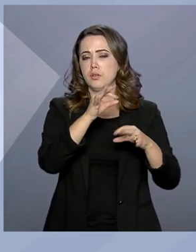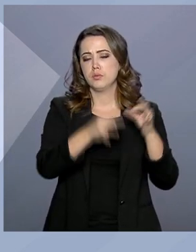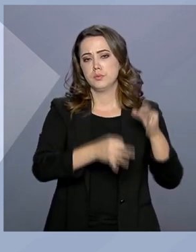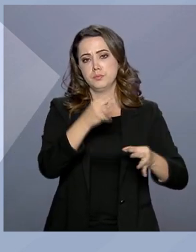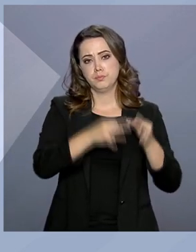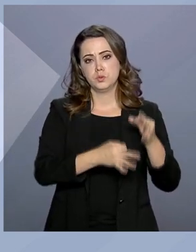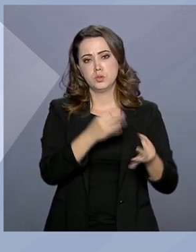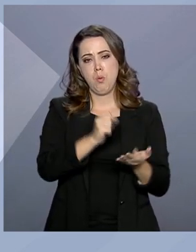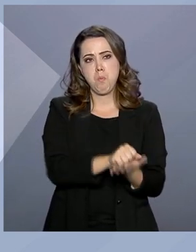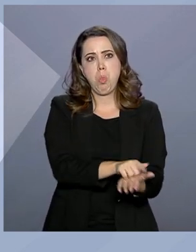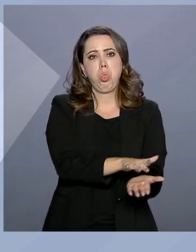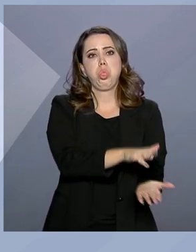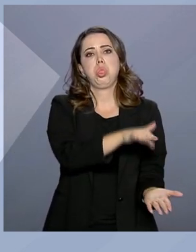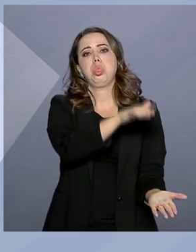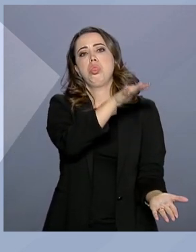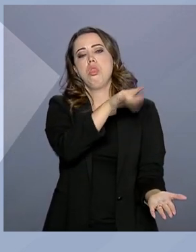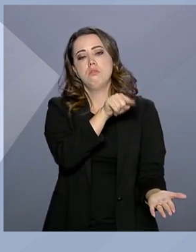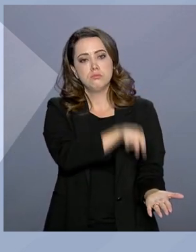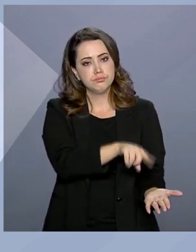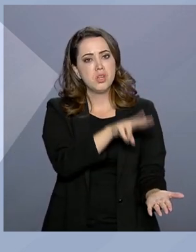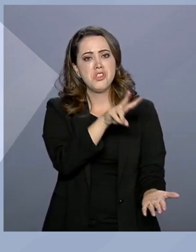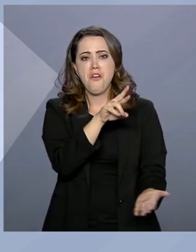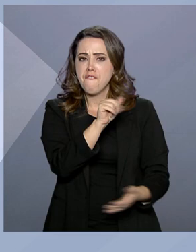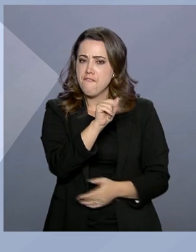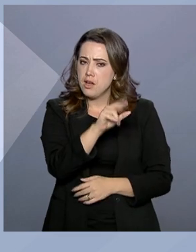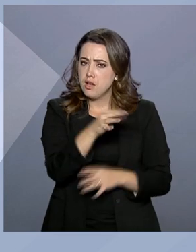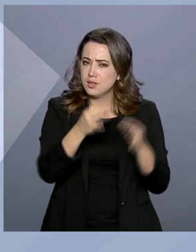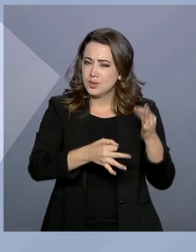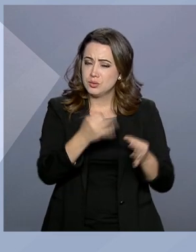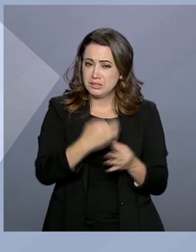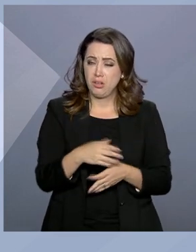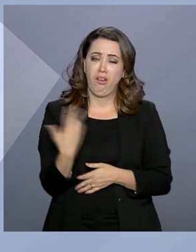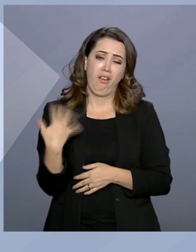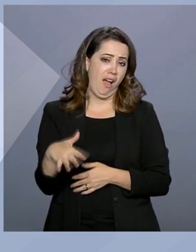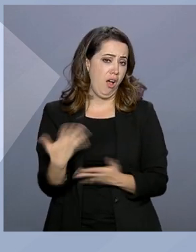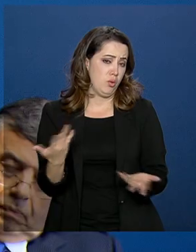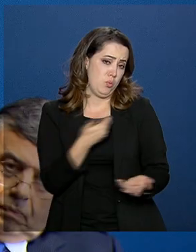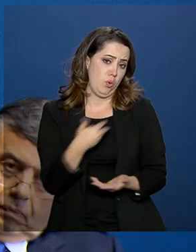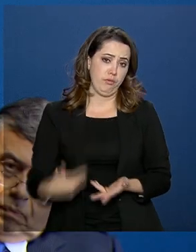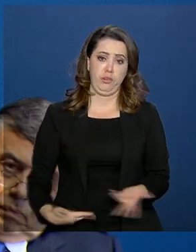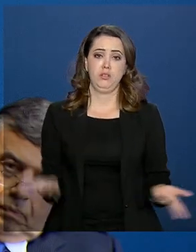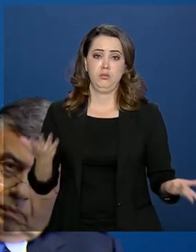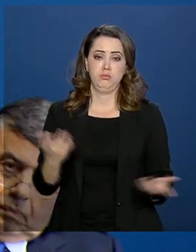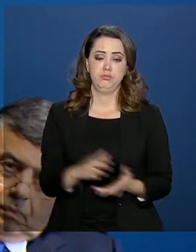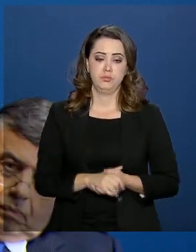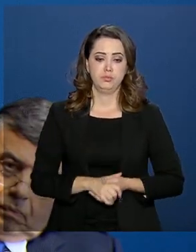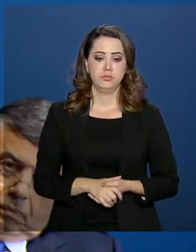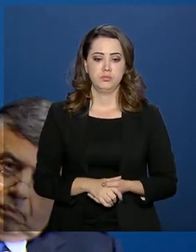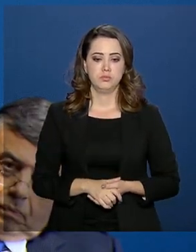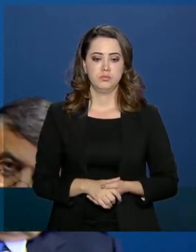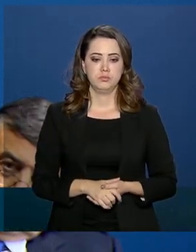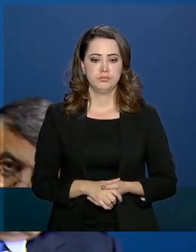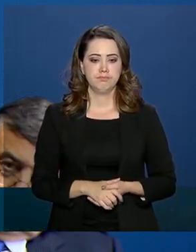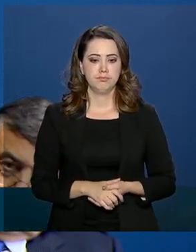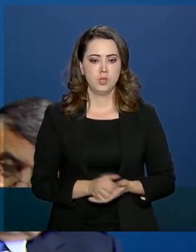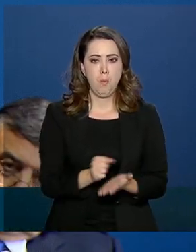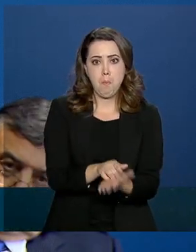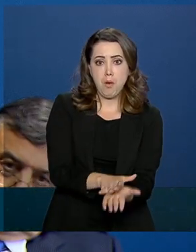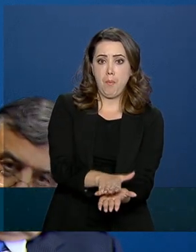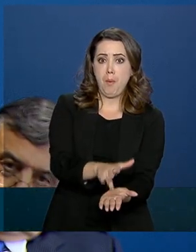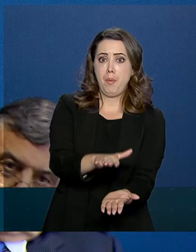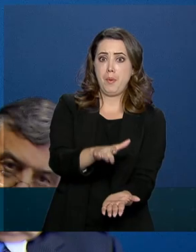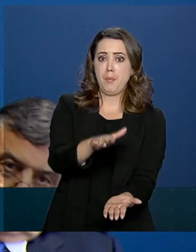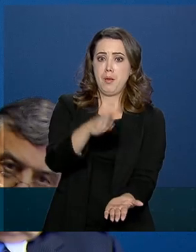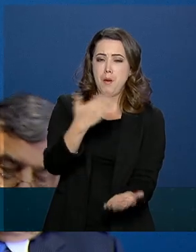lotam as varas de justiça e representam grande custo para o Estado. Esses processos, quase 100 milhões,